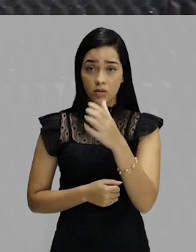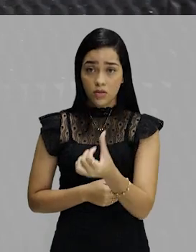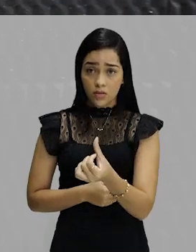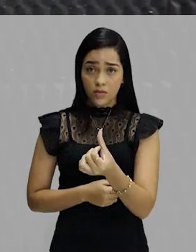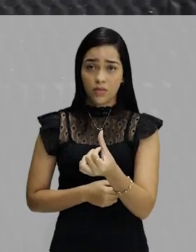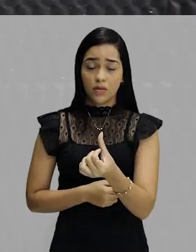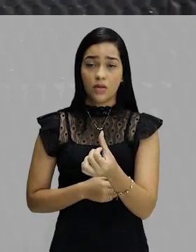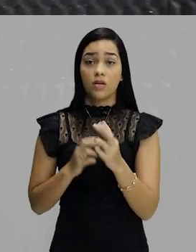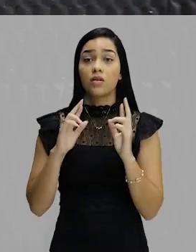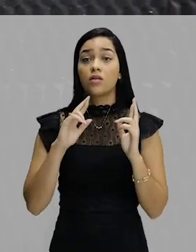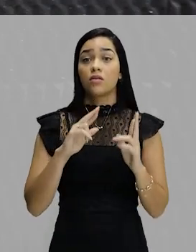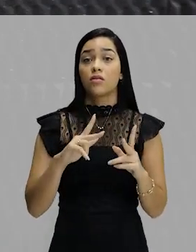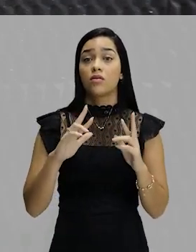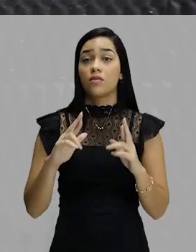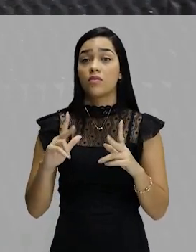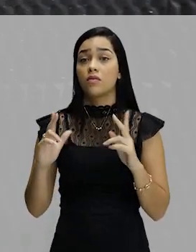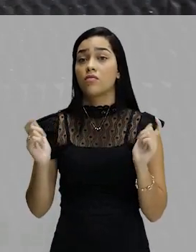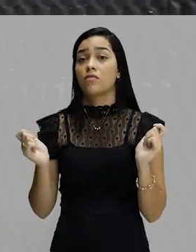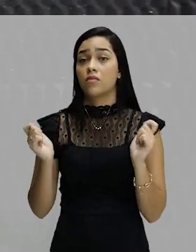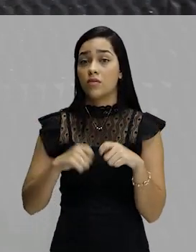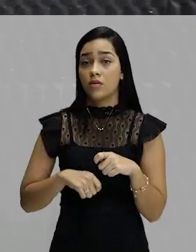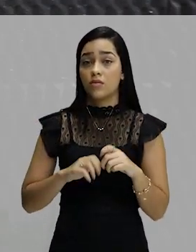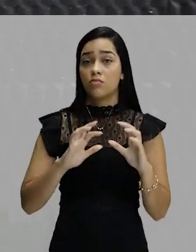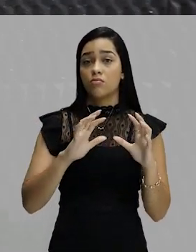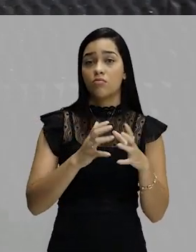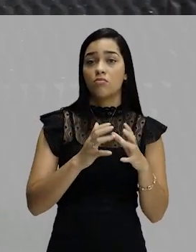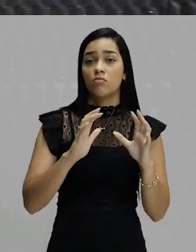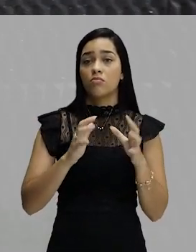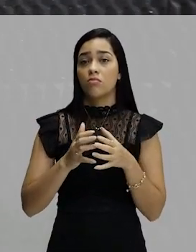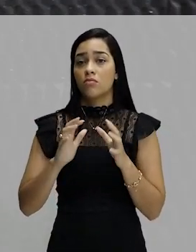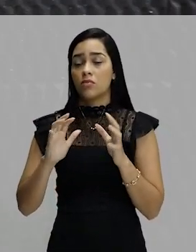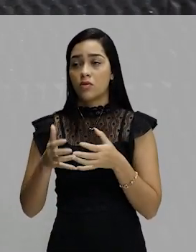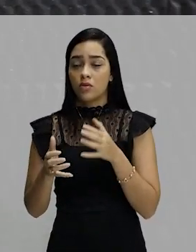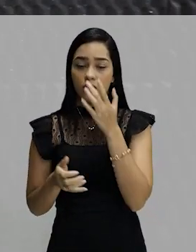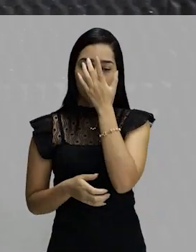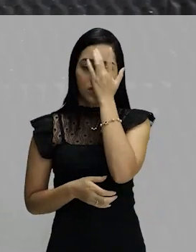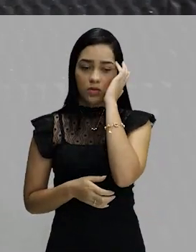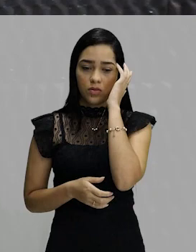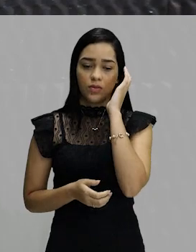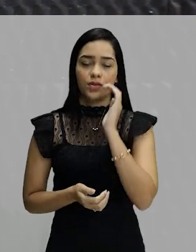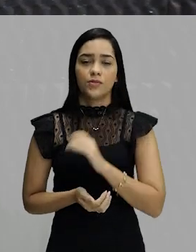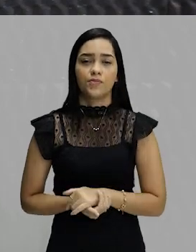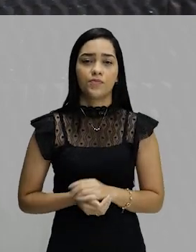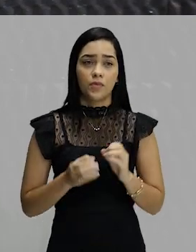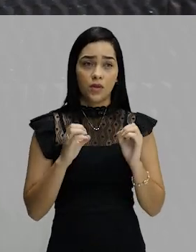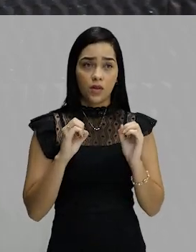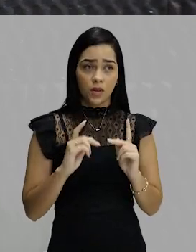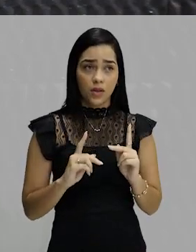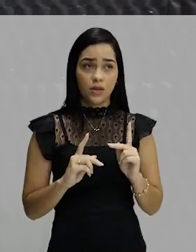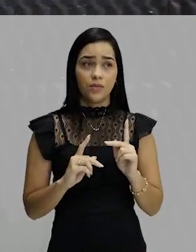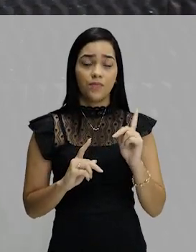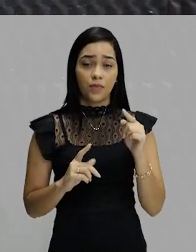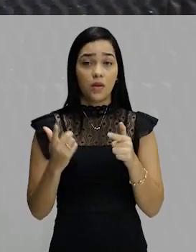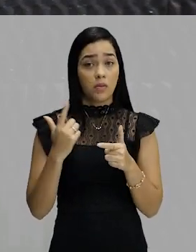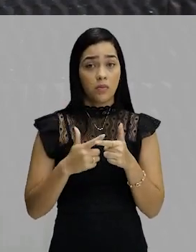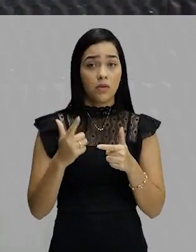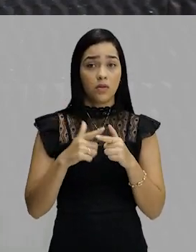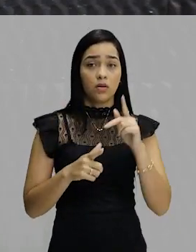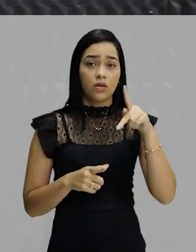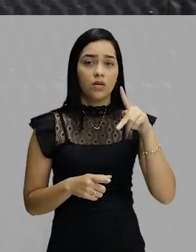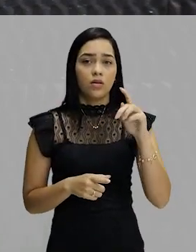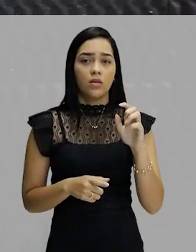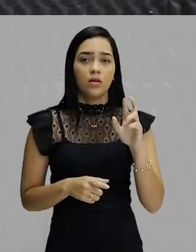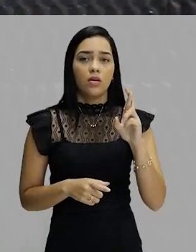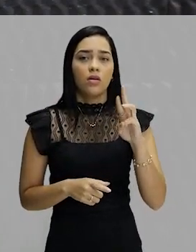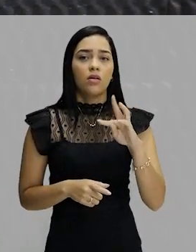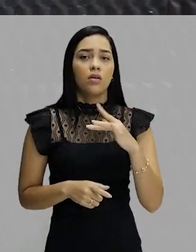3.456 maneiras diferentes de agrupar essas pessoas, ok? Então, um problema de